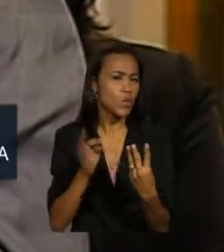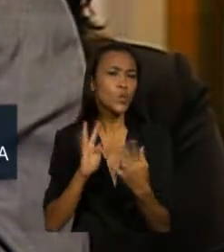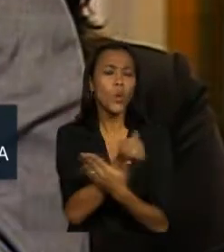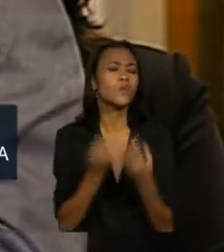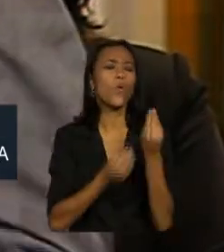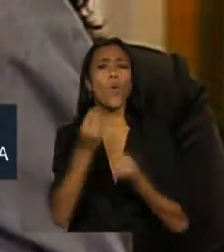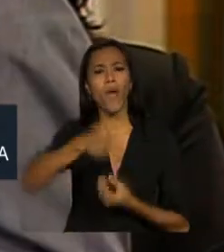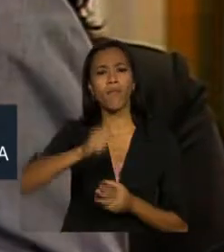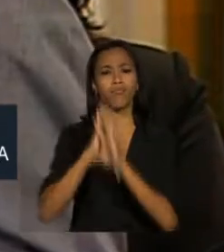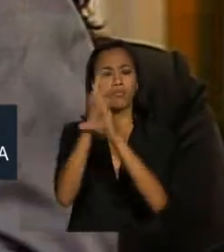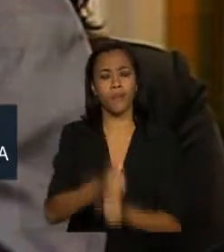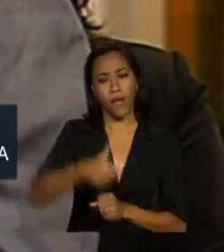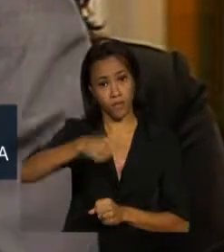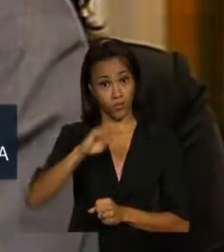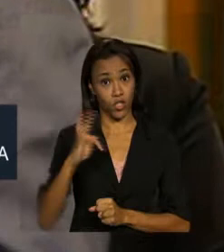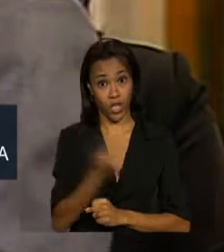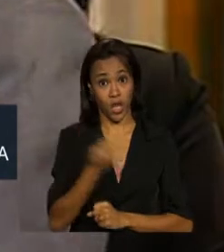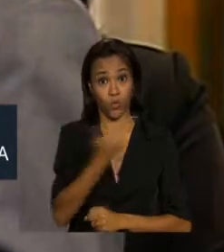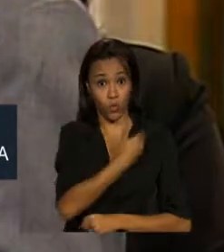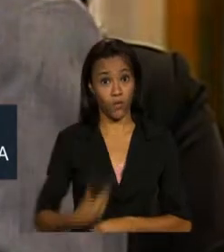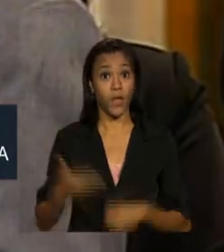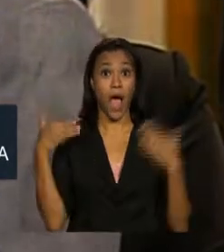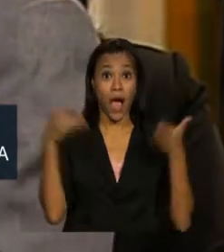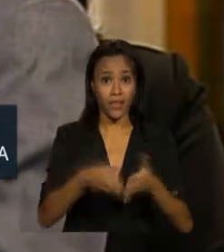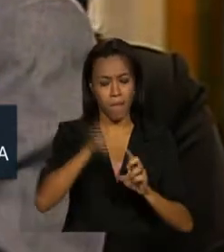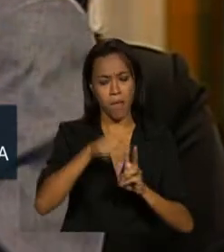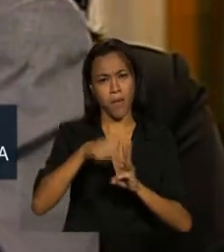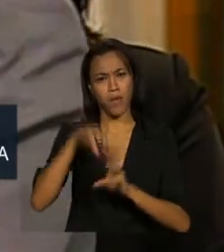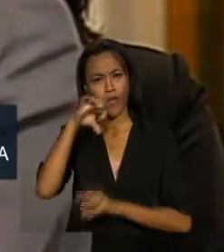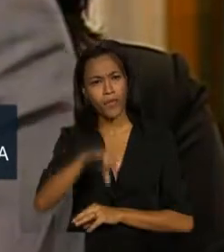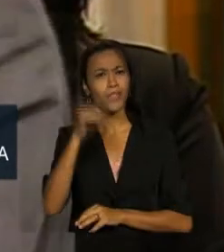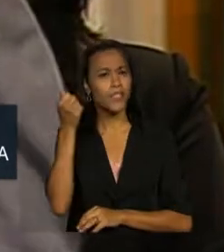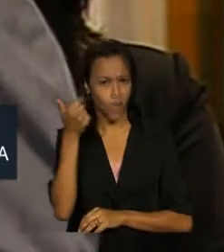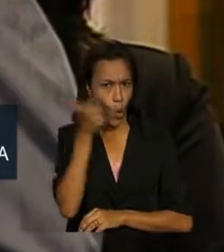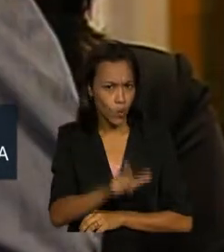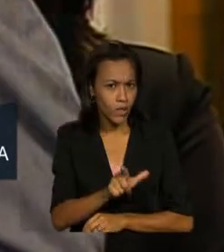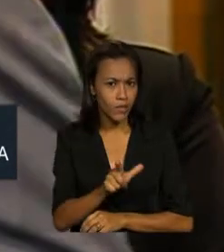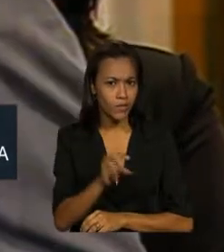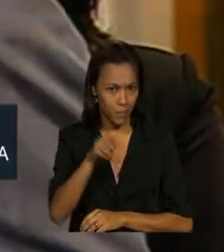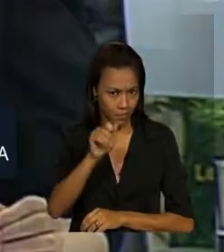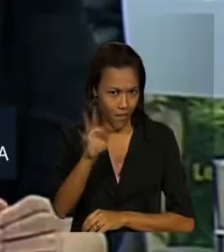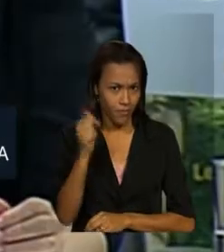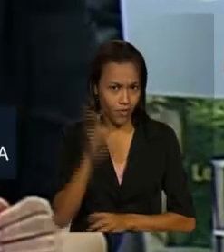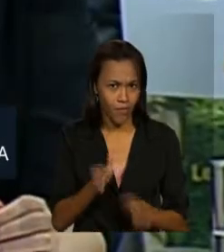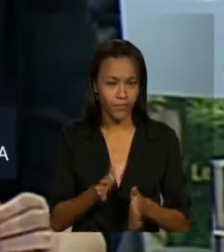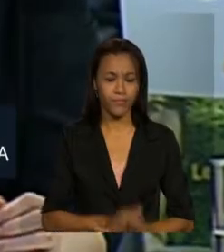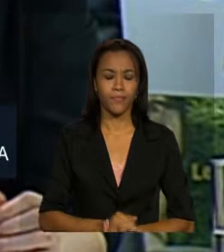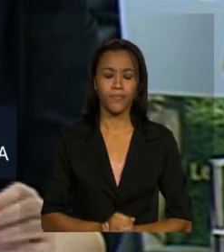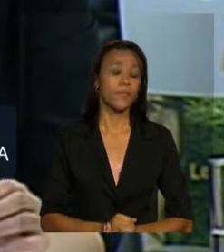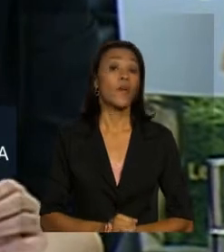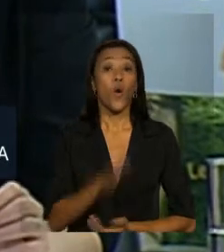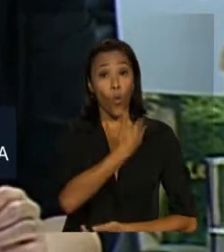Qual é a avaliação geral do governo sobre o plano? Até agora, nesses 9 meses, ele chegou aonde o governo esperava? Obrigado.